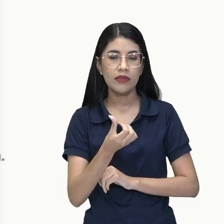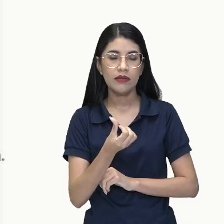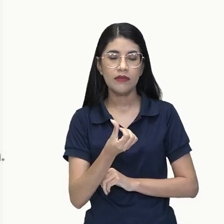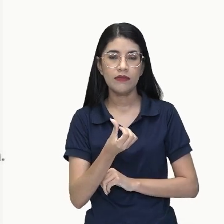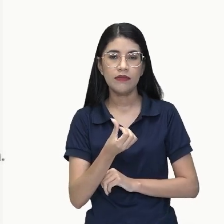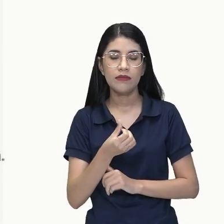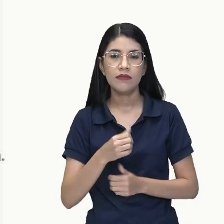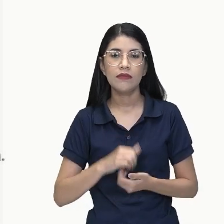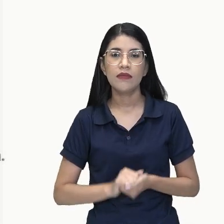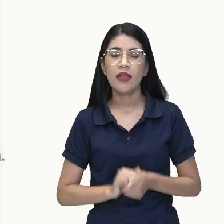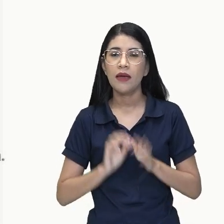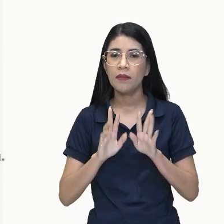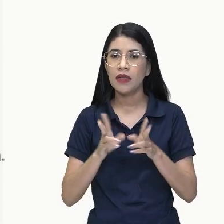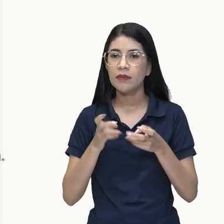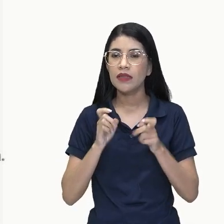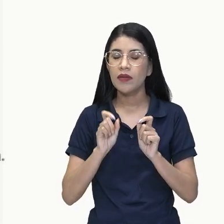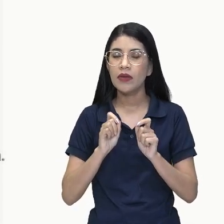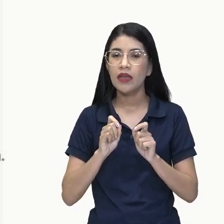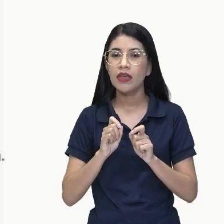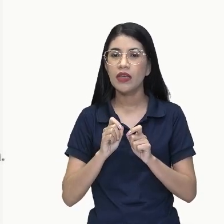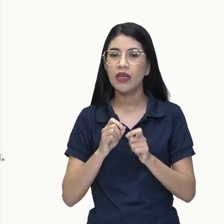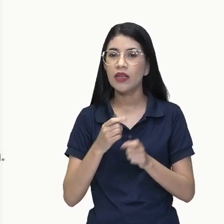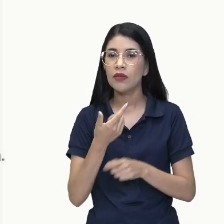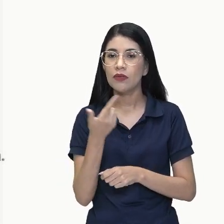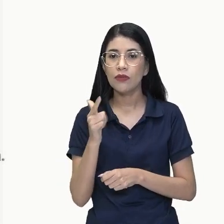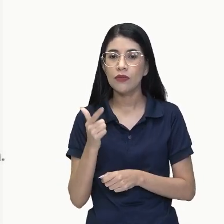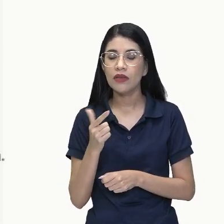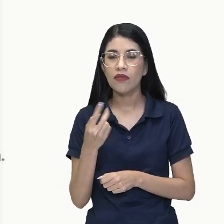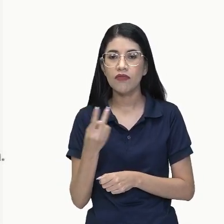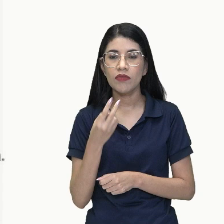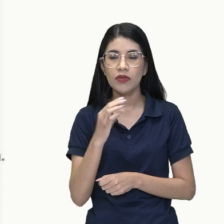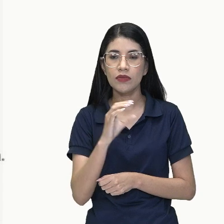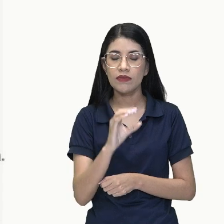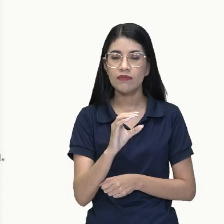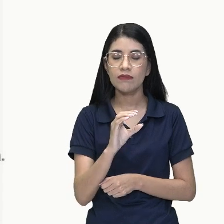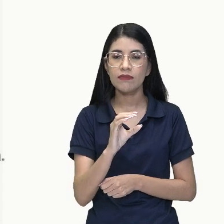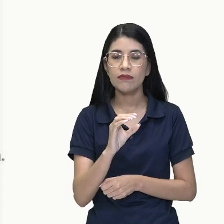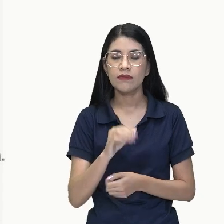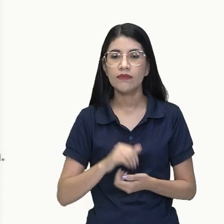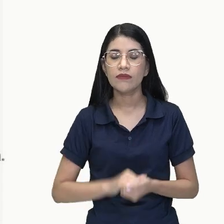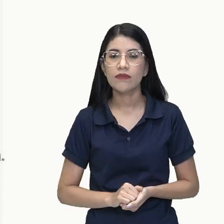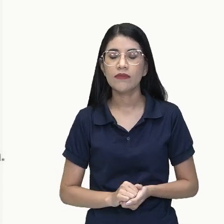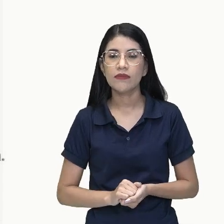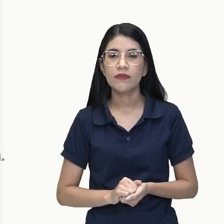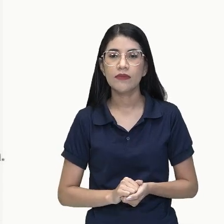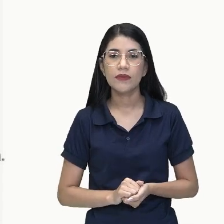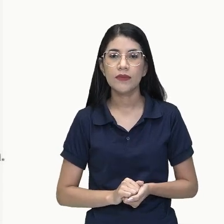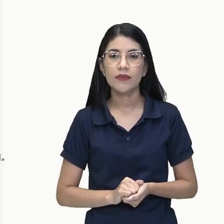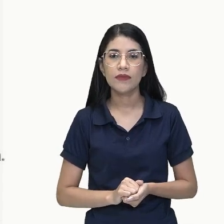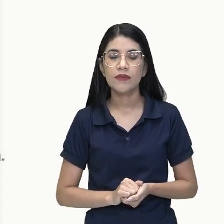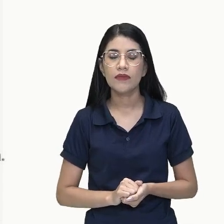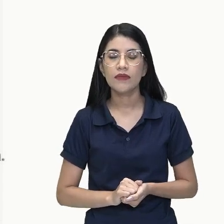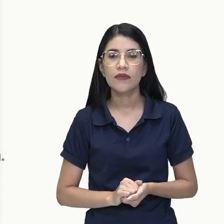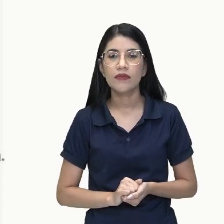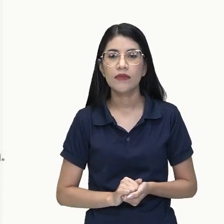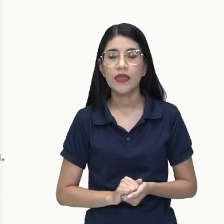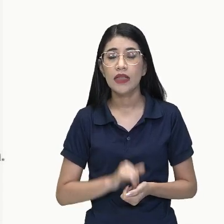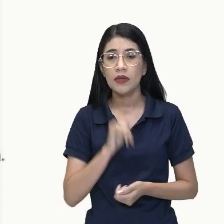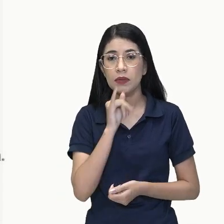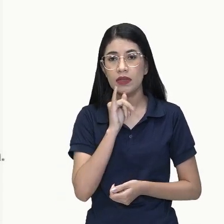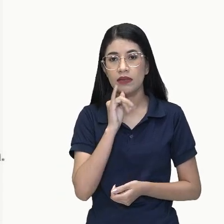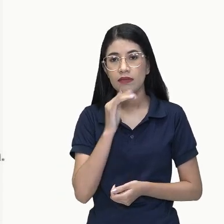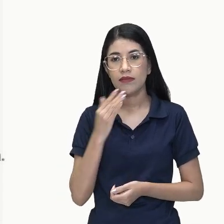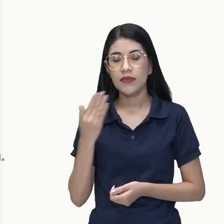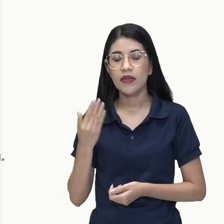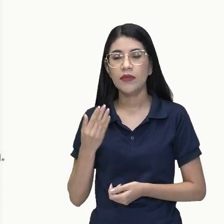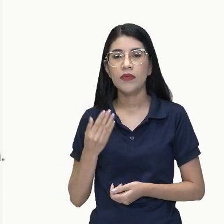E percebam que eu não tenho o valor de C, tá? O valor de C, nesse caso aí, a